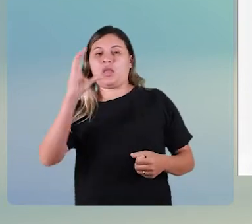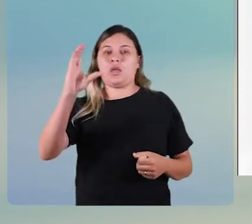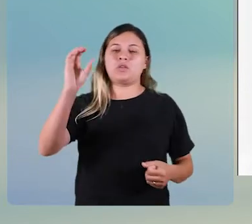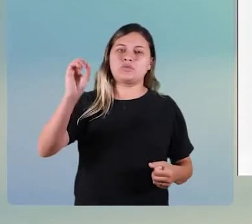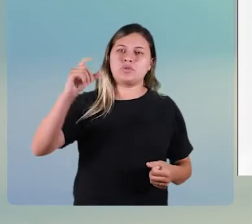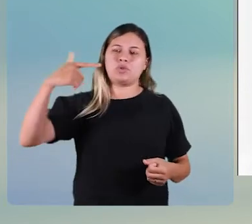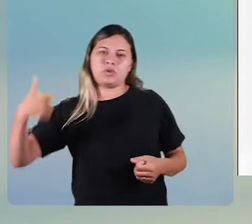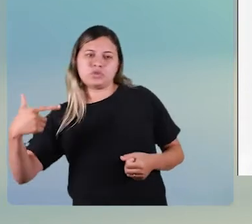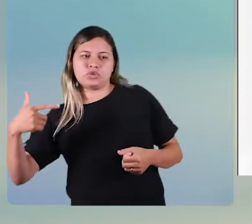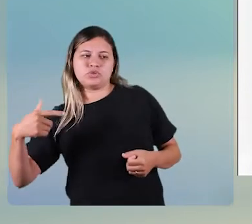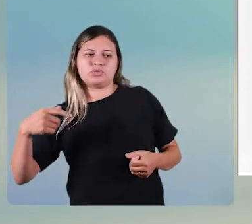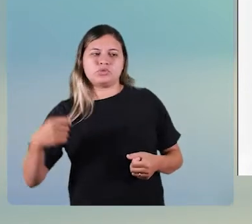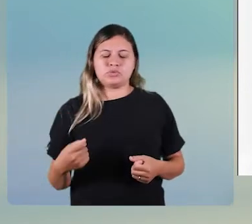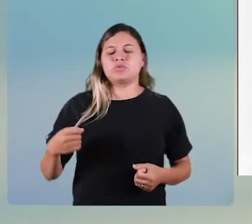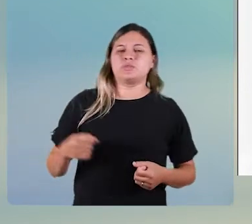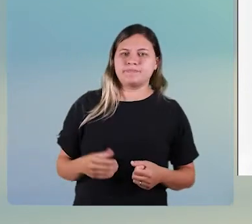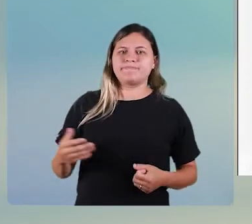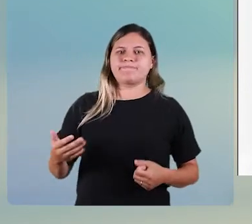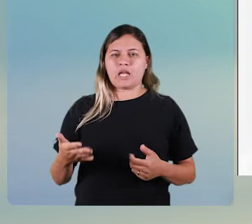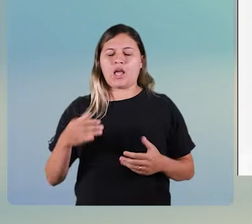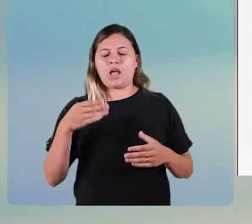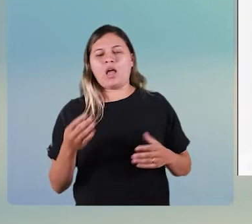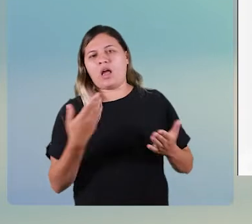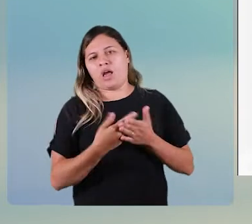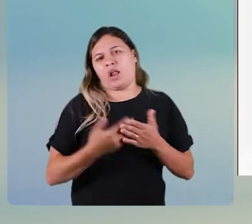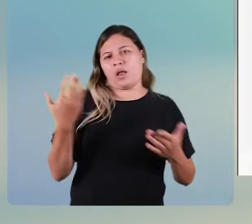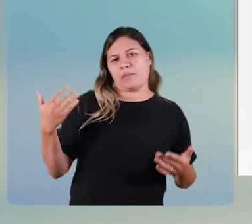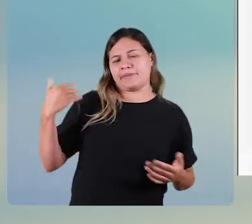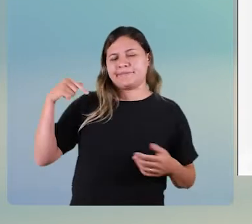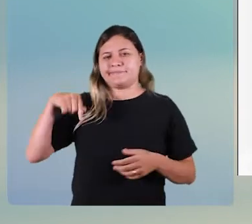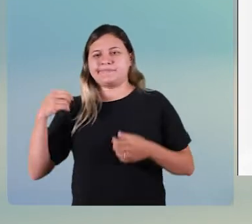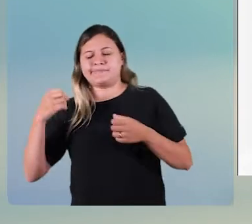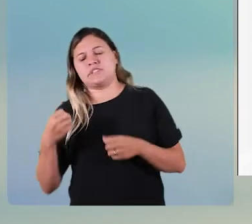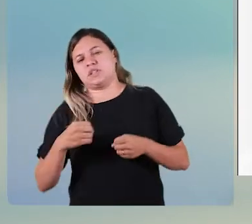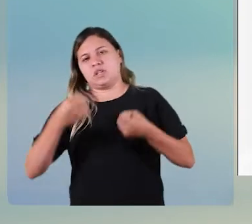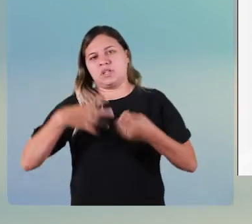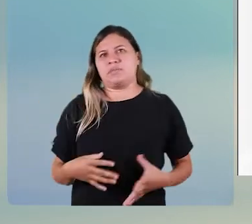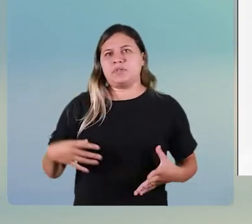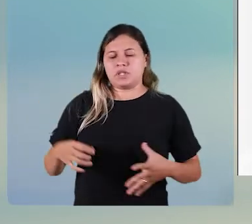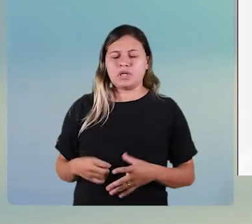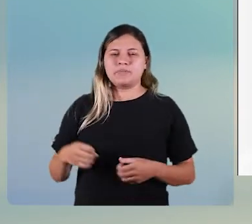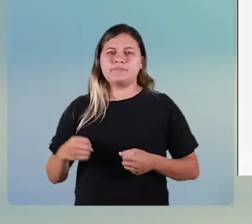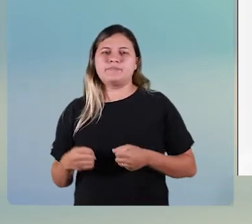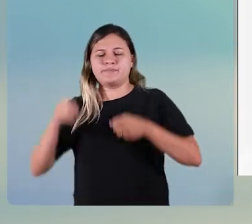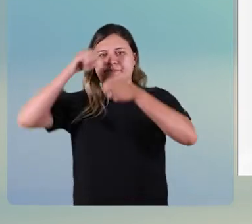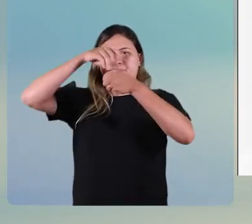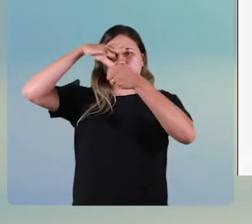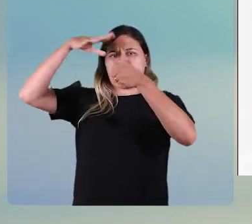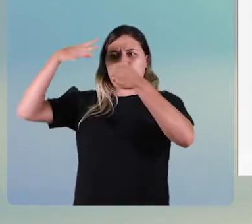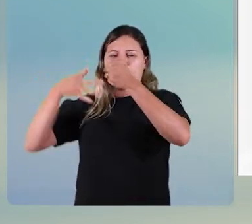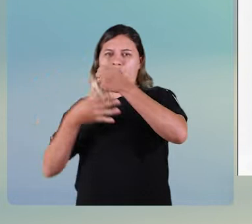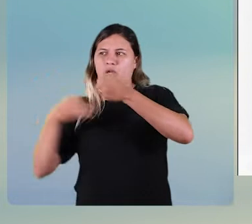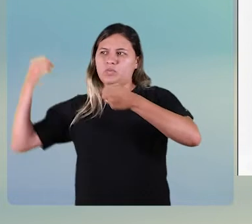né? CO, que a gente falou na aula passada, desse módulo, que são gases de estufa, né? Também vão contribuir para quê? Para a